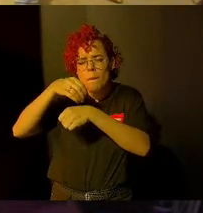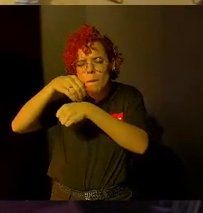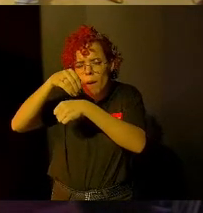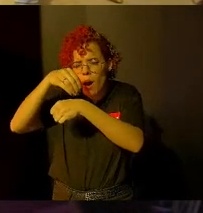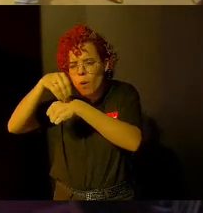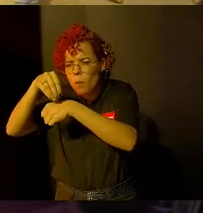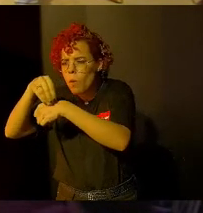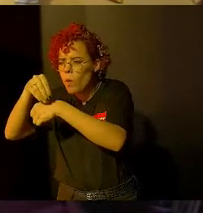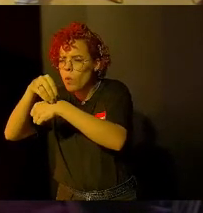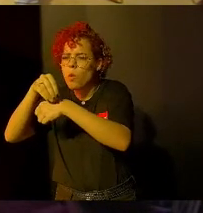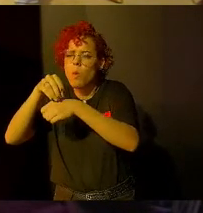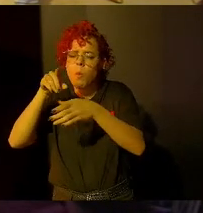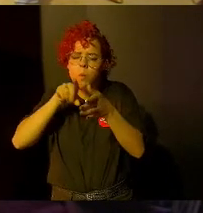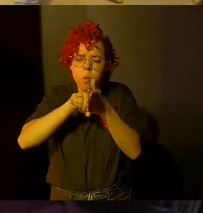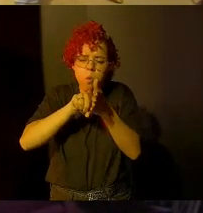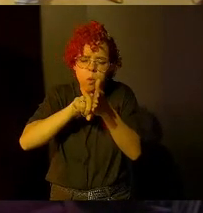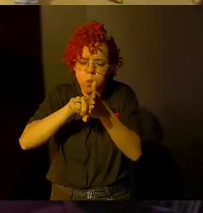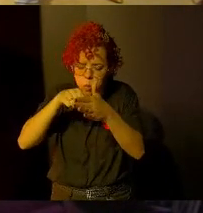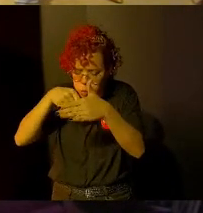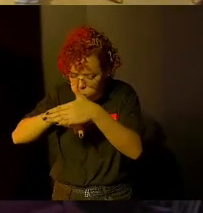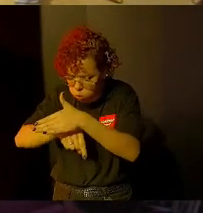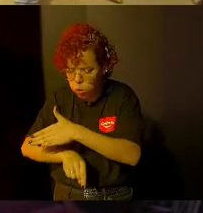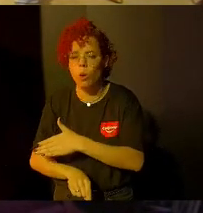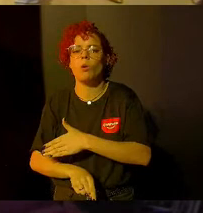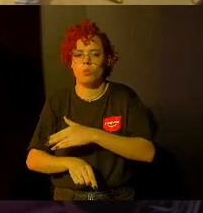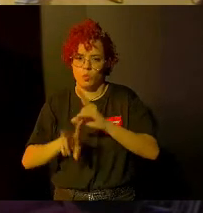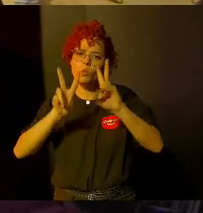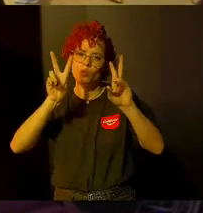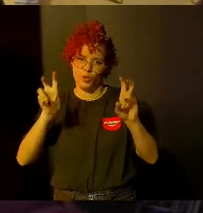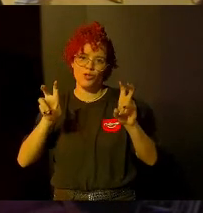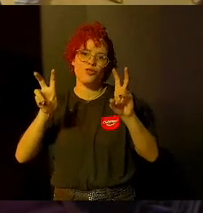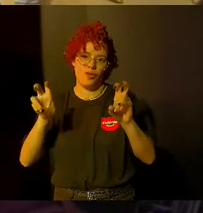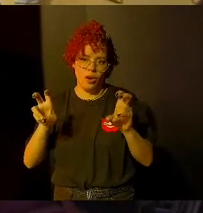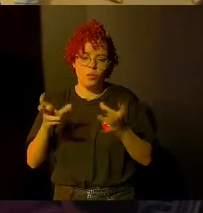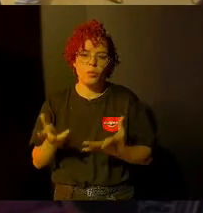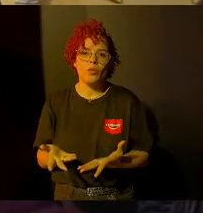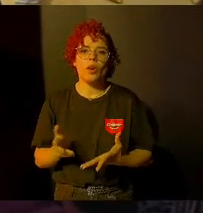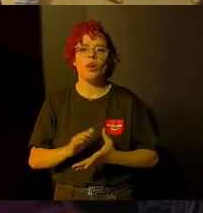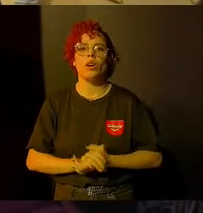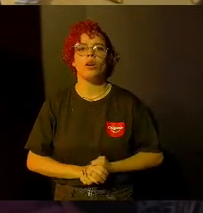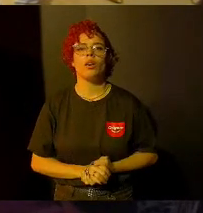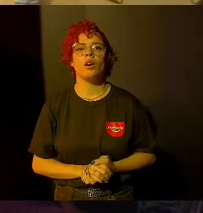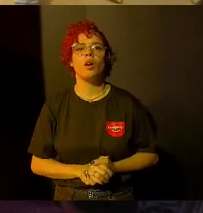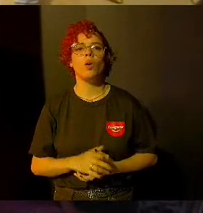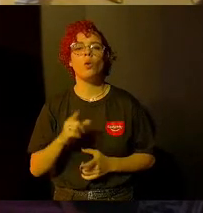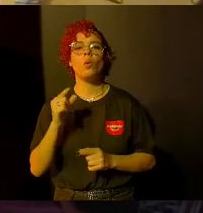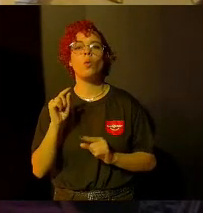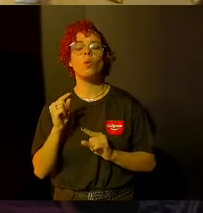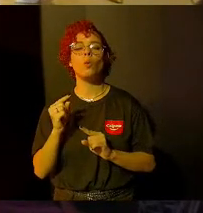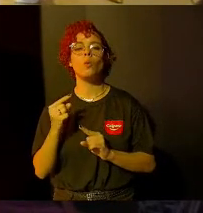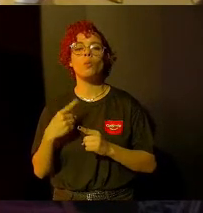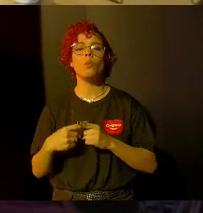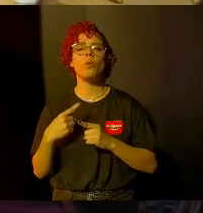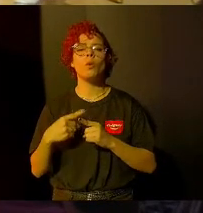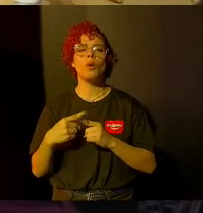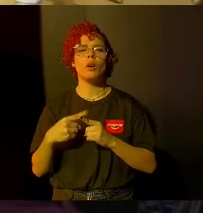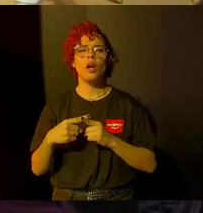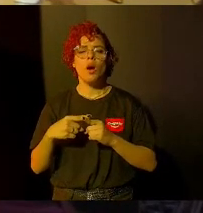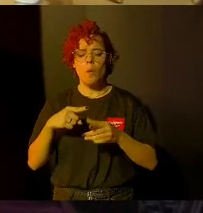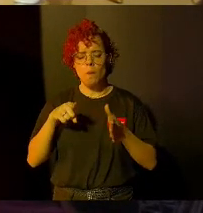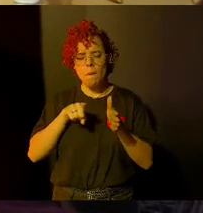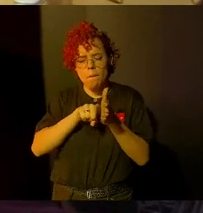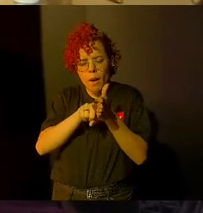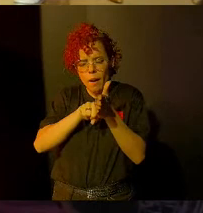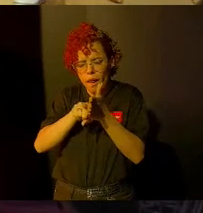a Cláudia como tem a ver com o título da mesa porque ele é justamente uma investigação a partir de